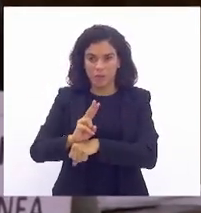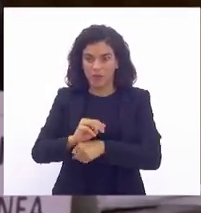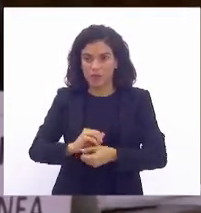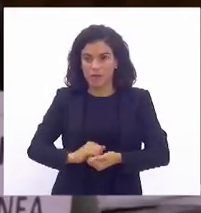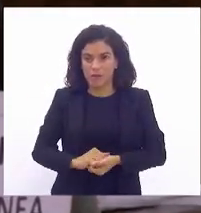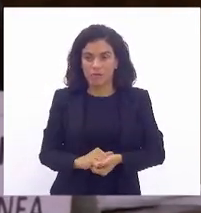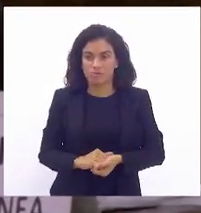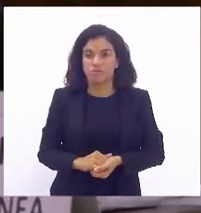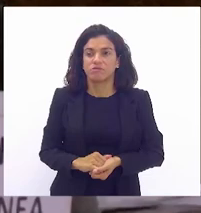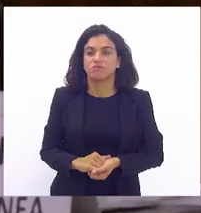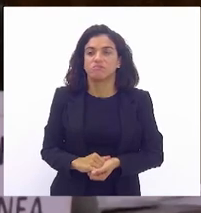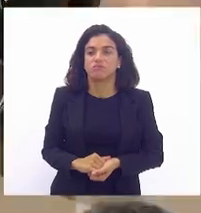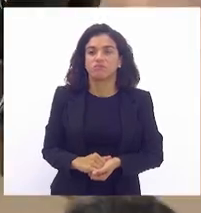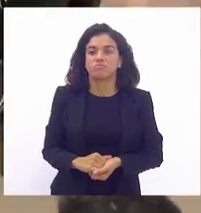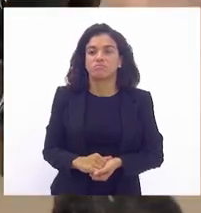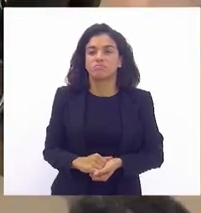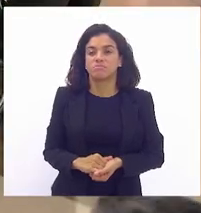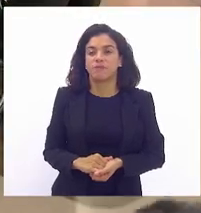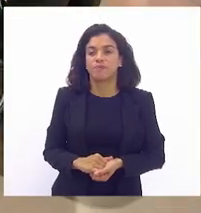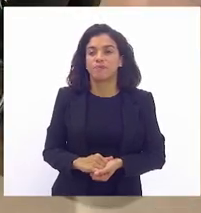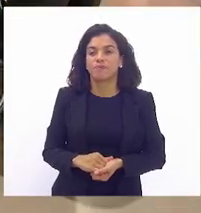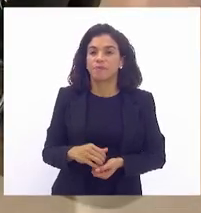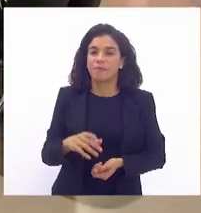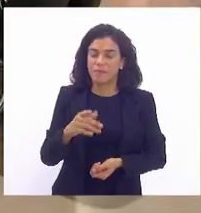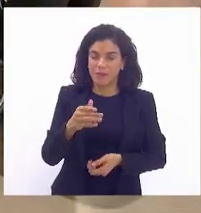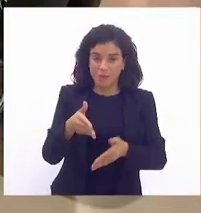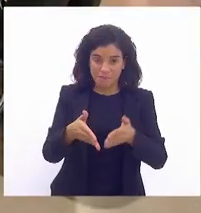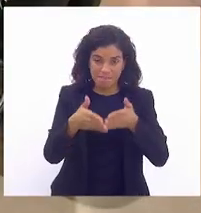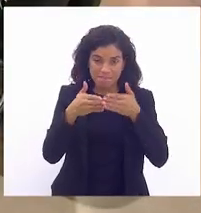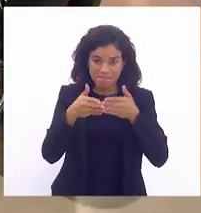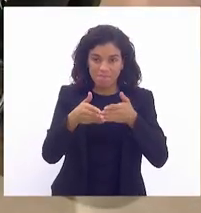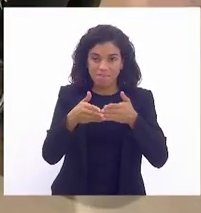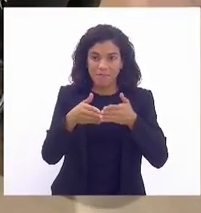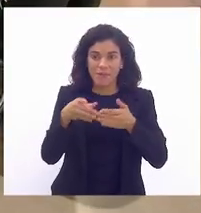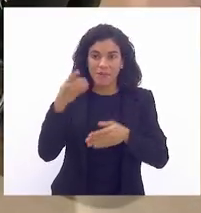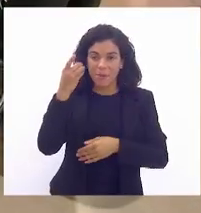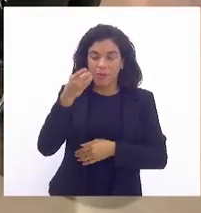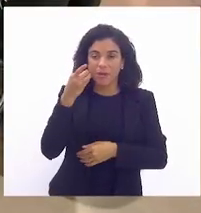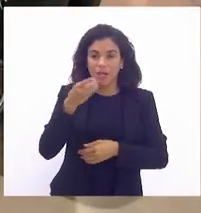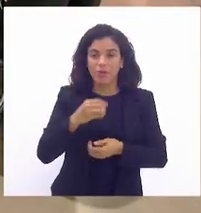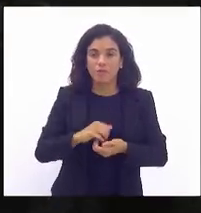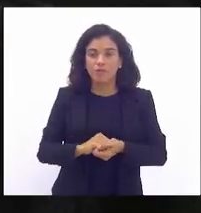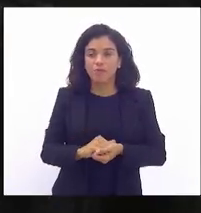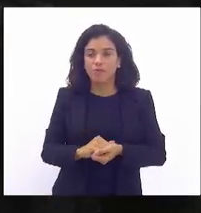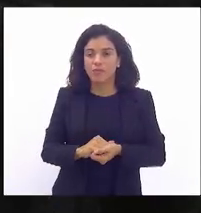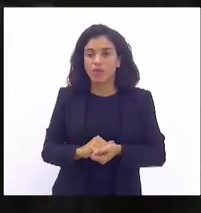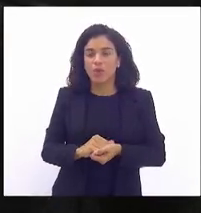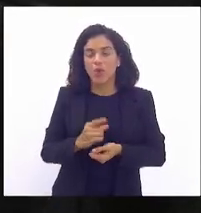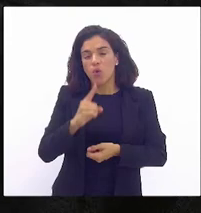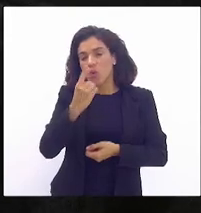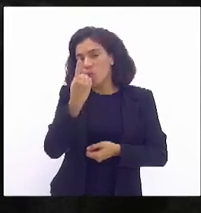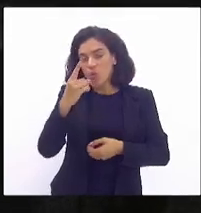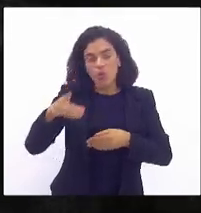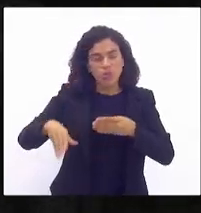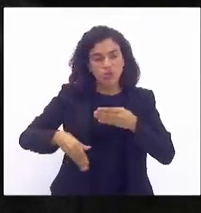feitos. Dona Deise, me permite, vereador Jari, deputado Jari, só a última